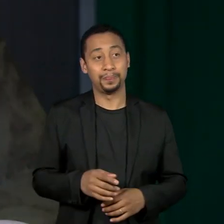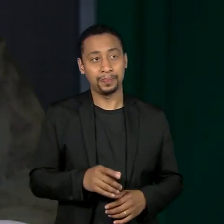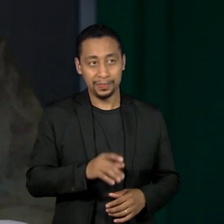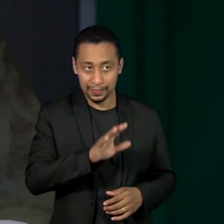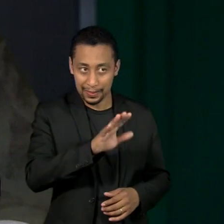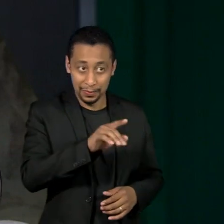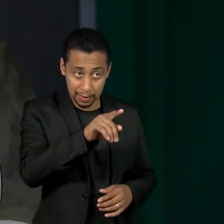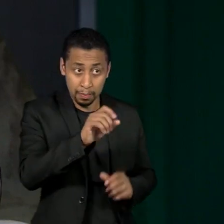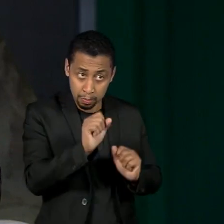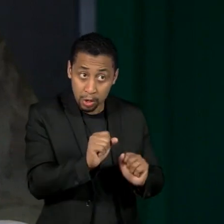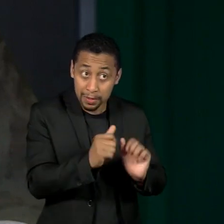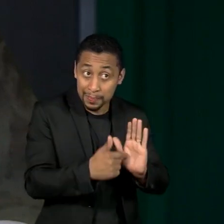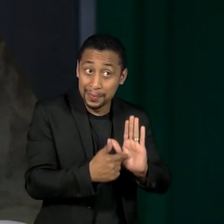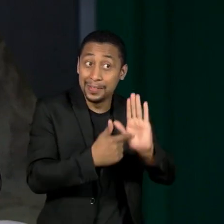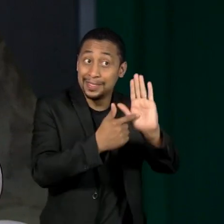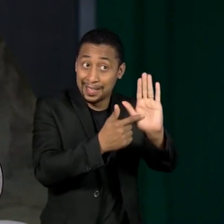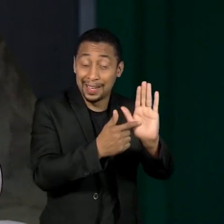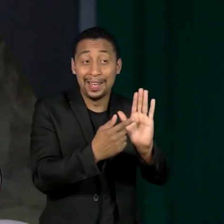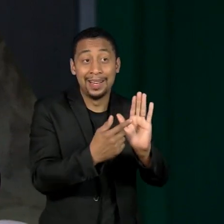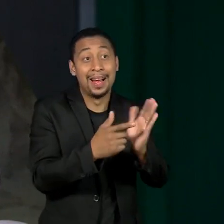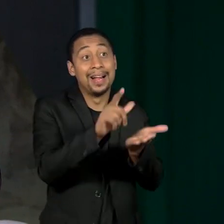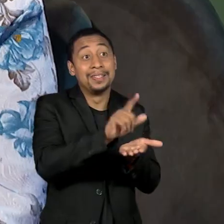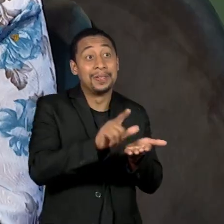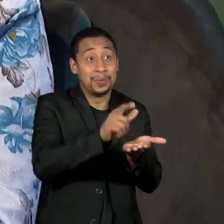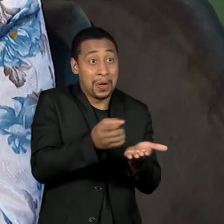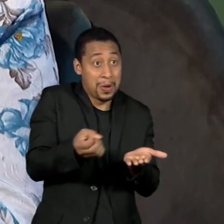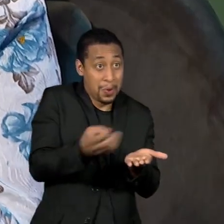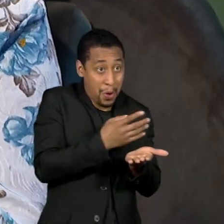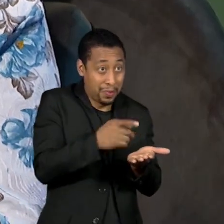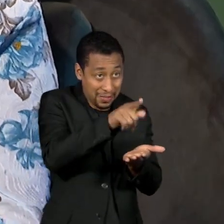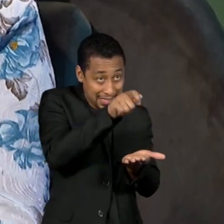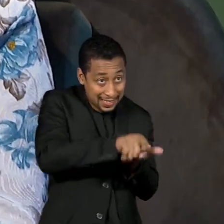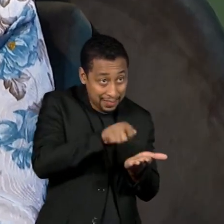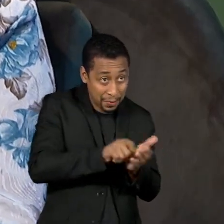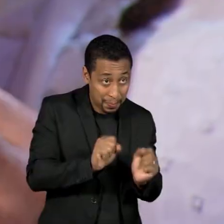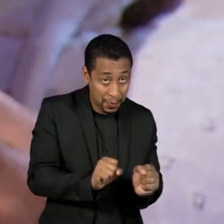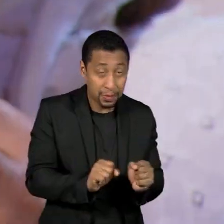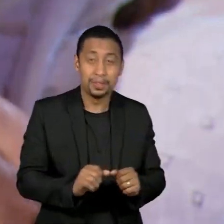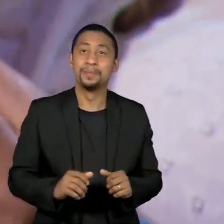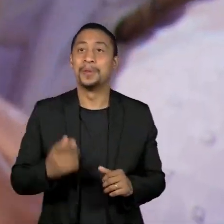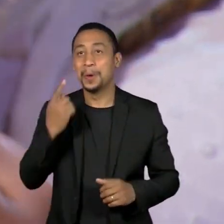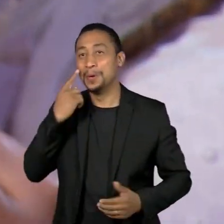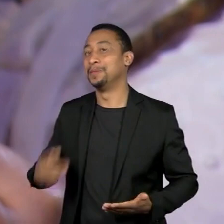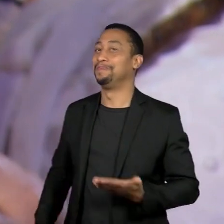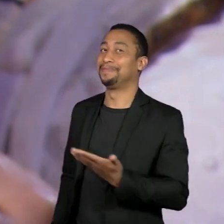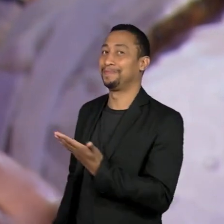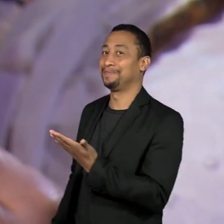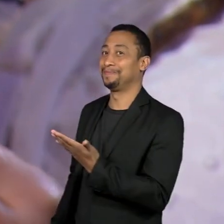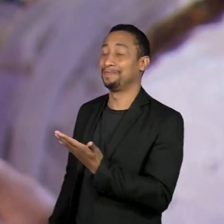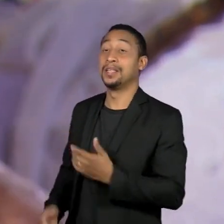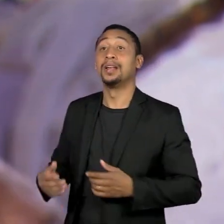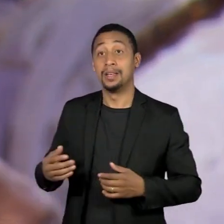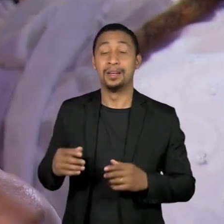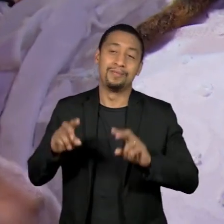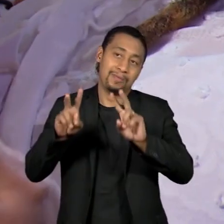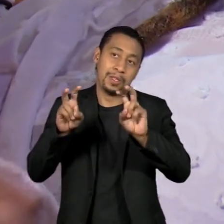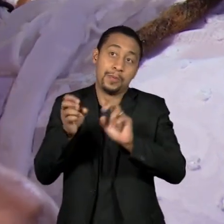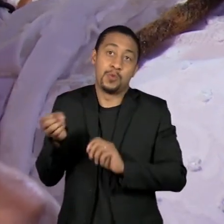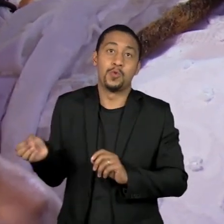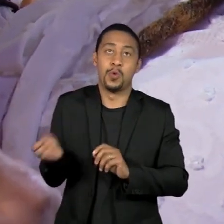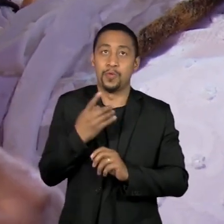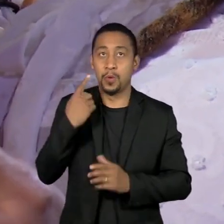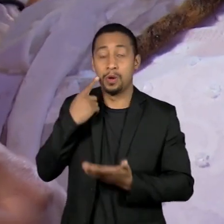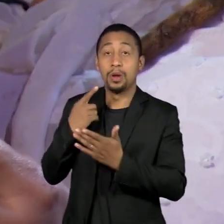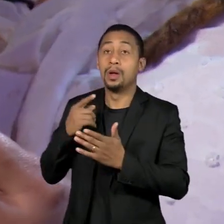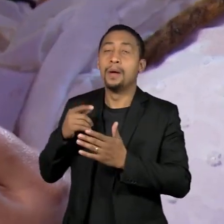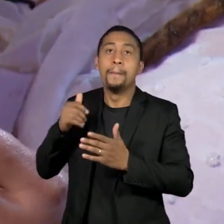essa literatura transformadora que você está fazendo? Esse é o meu livro mais recente, que é Quem Pode Acalmar Esse Redemoinho de Ser Mulher